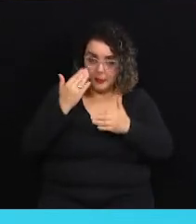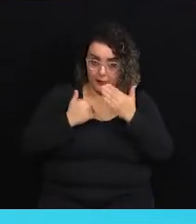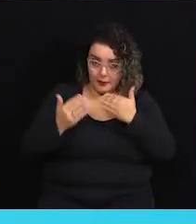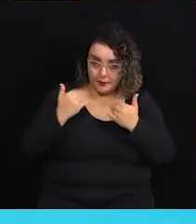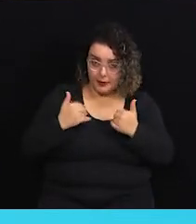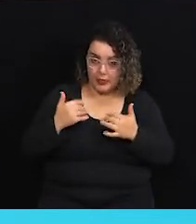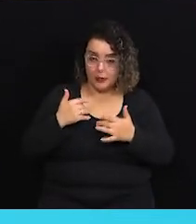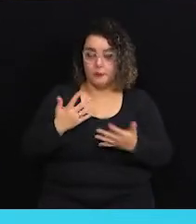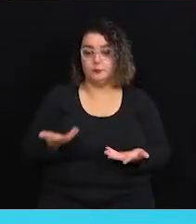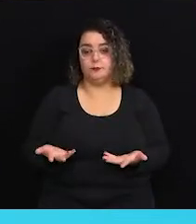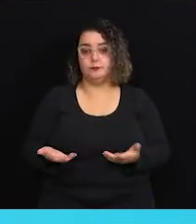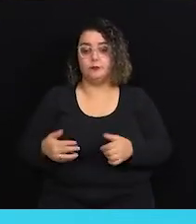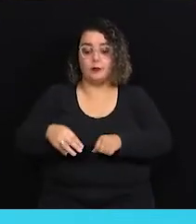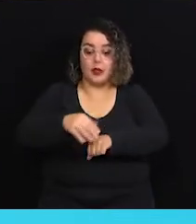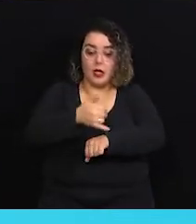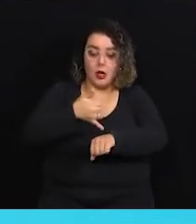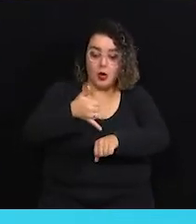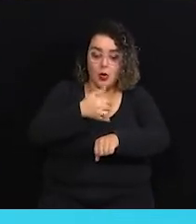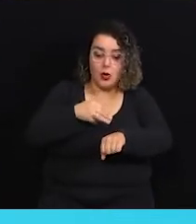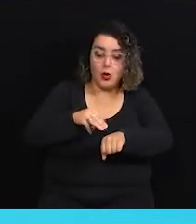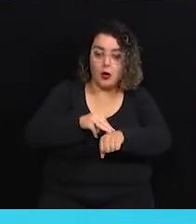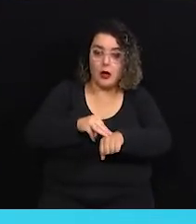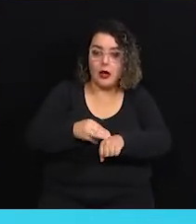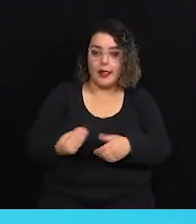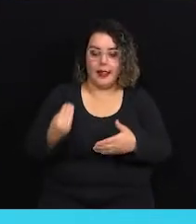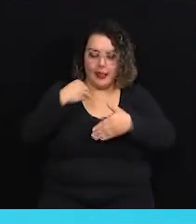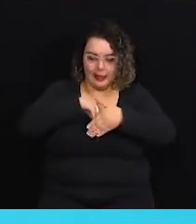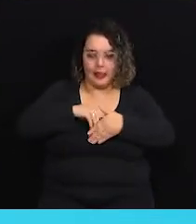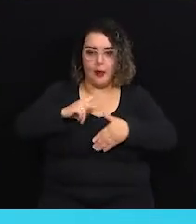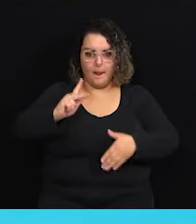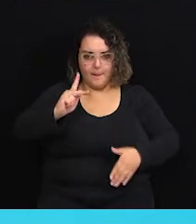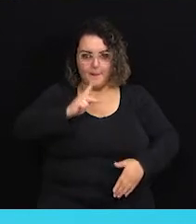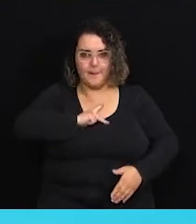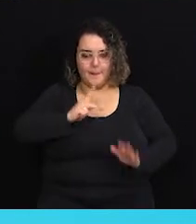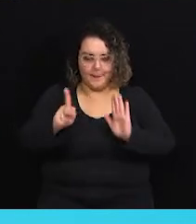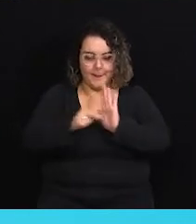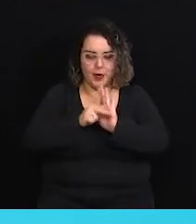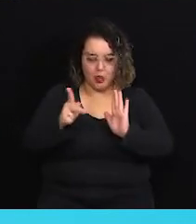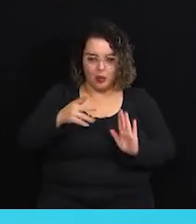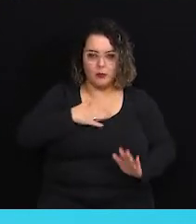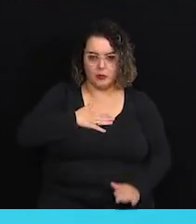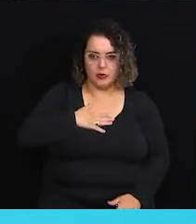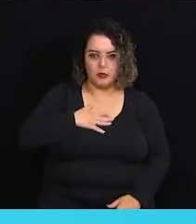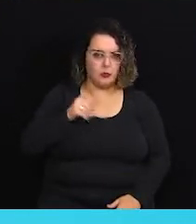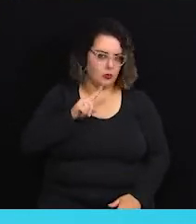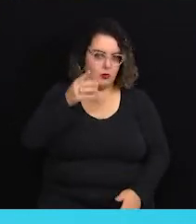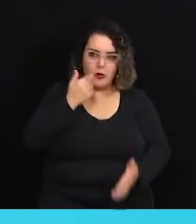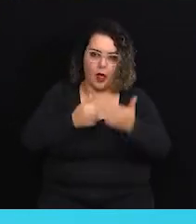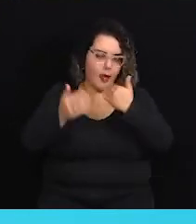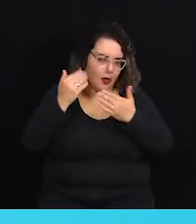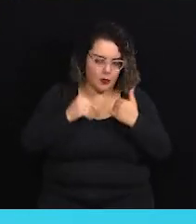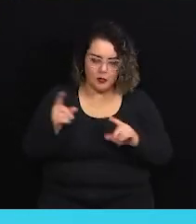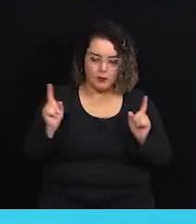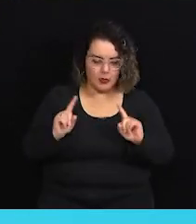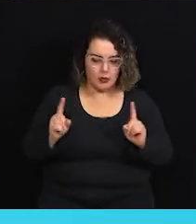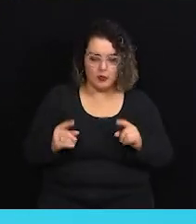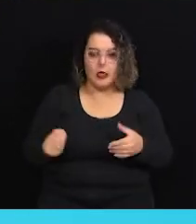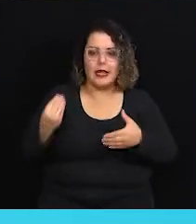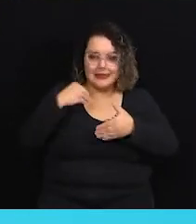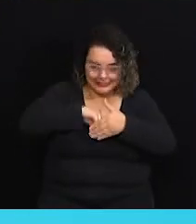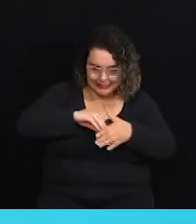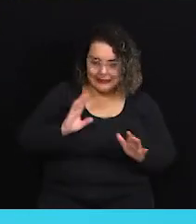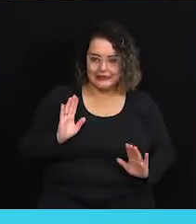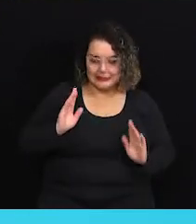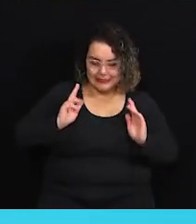de alimentos. Então, a gordura marrom ela está naturalmente presente no nosso corpo, então não tem muito a ver com a ingestão de alimentos.